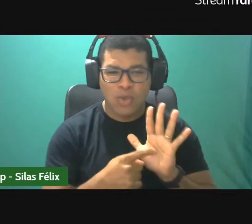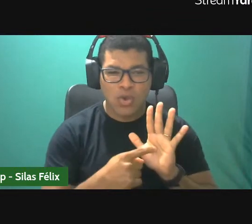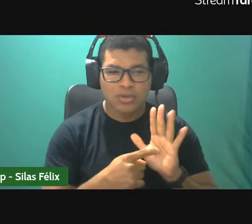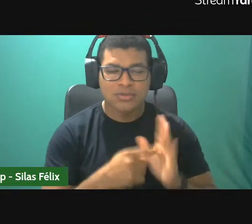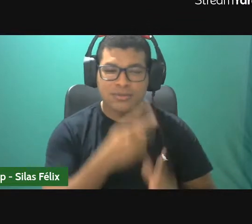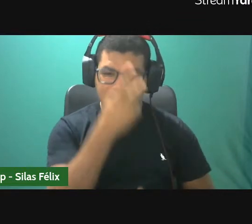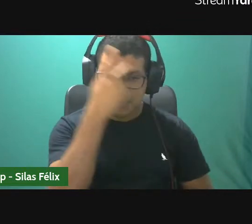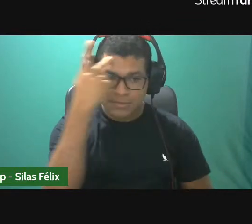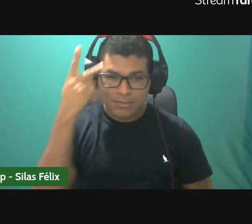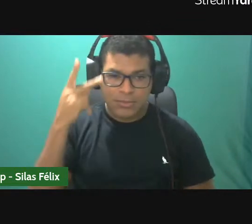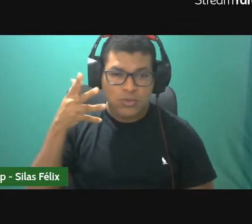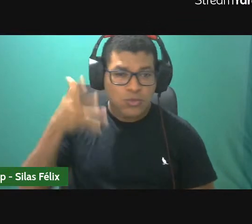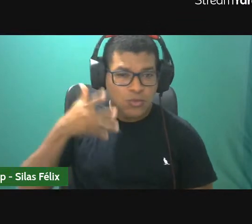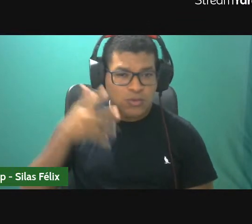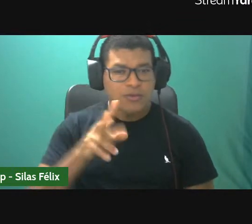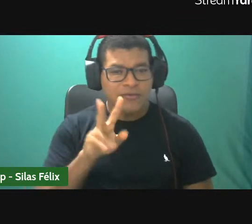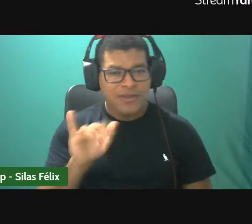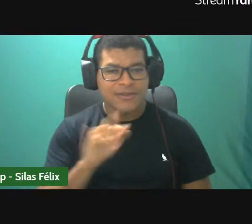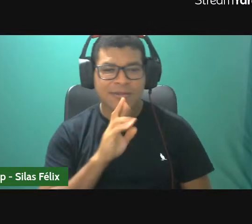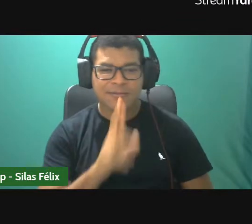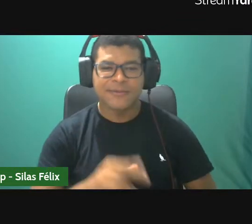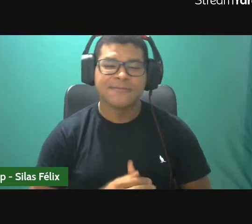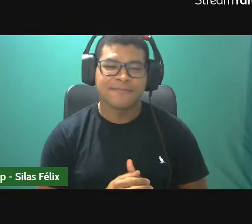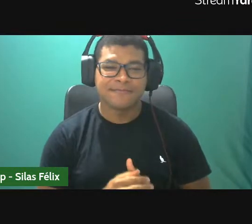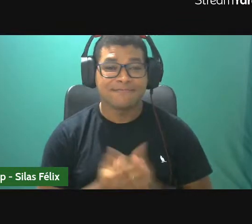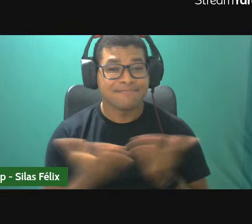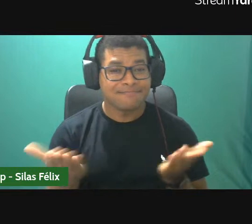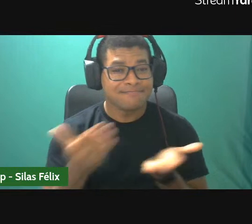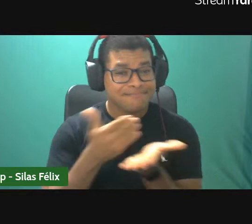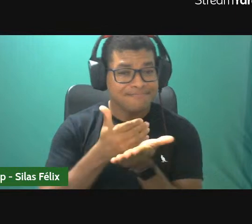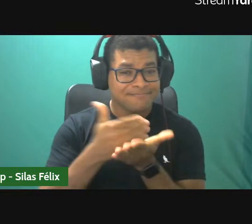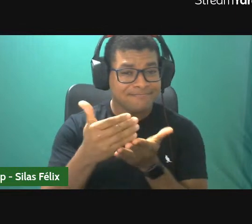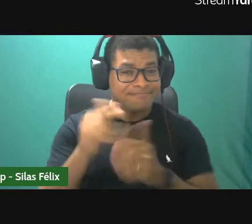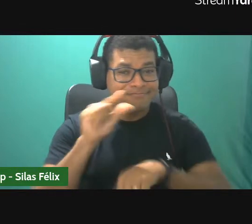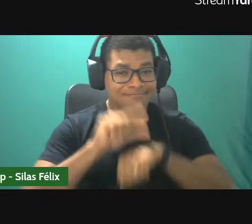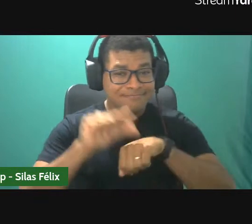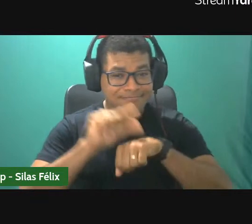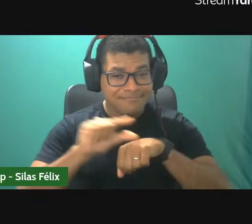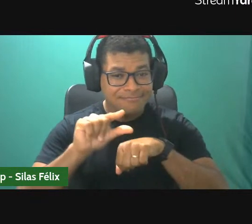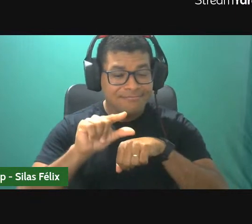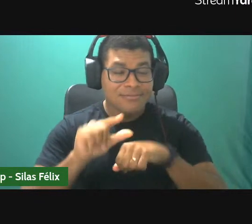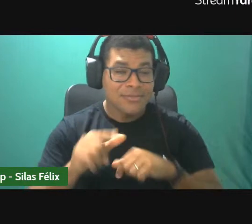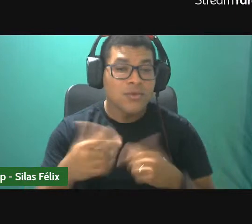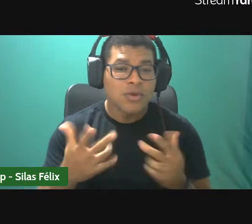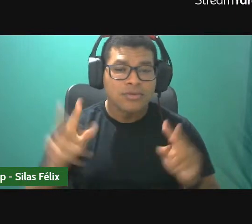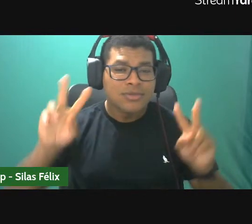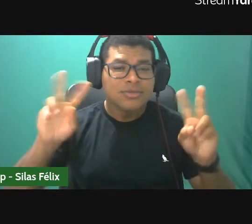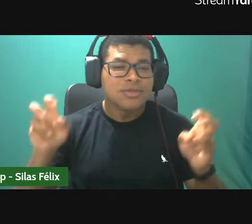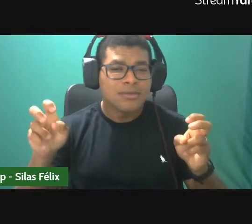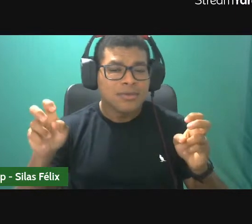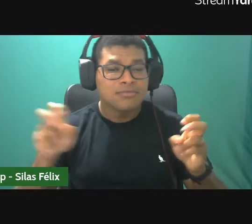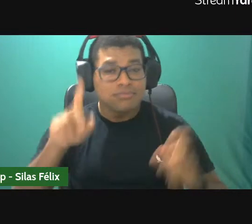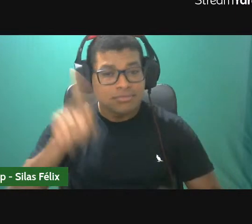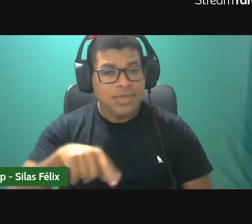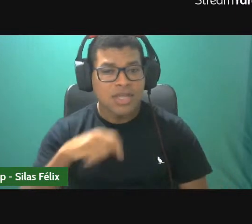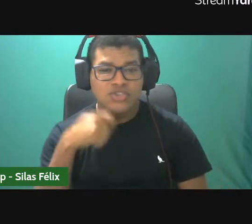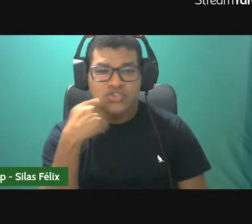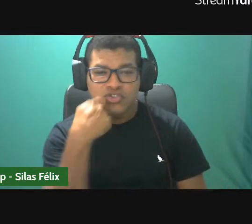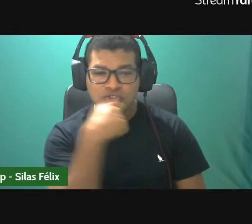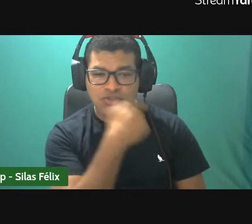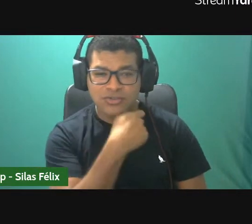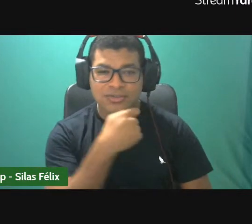daremos início agora ao nosso minicurso, cujo tema abordado diz respeito à odontologia